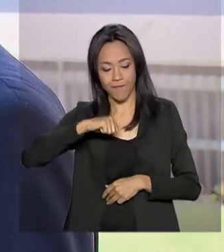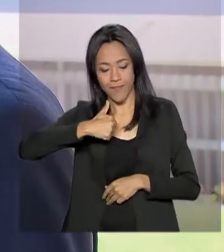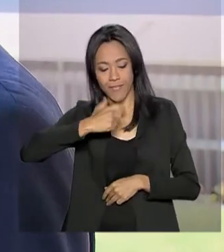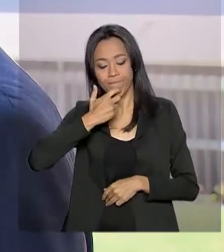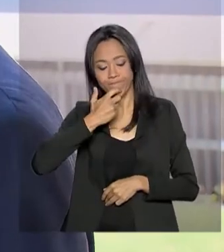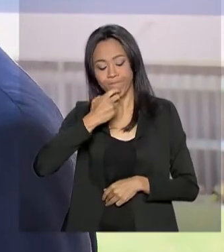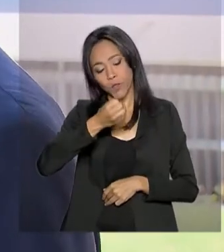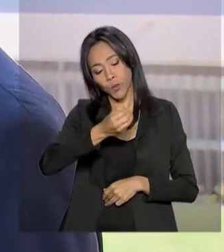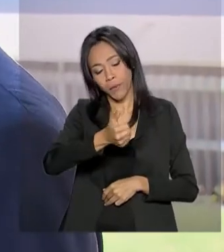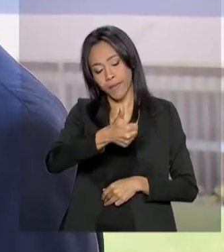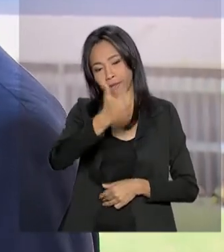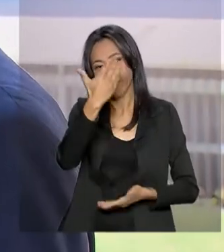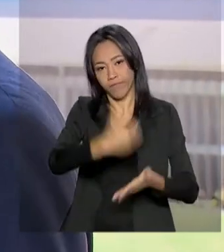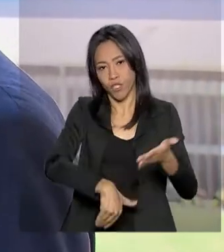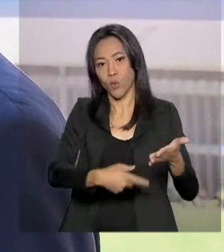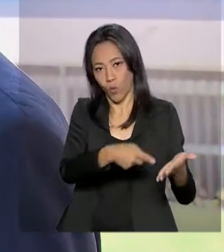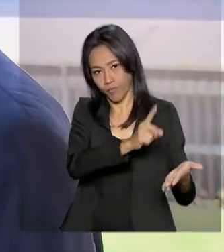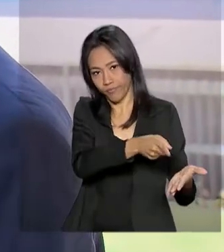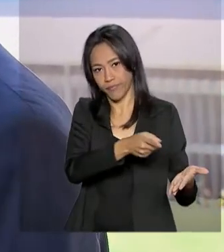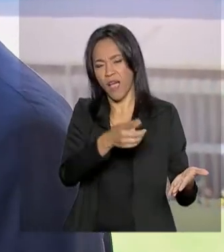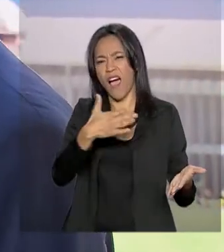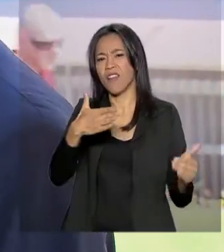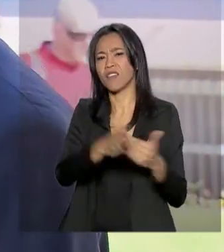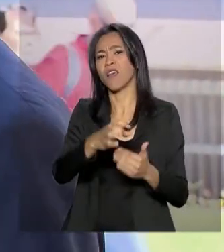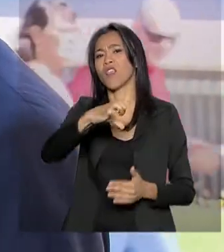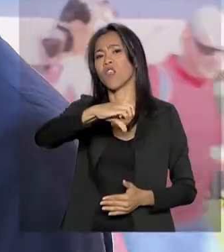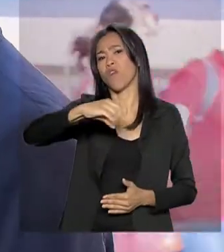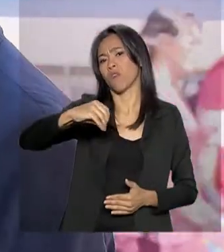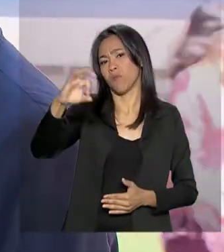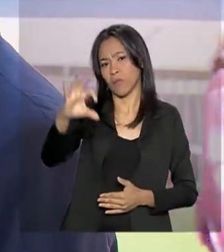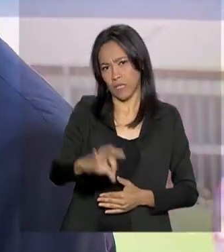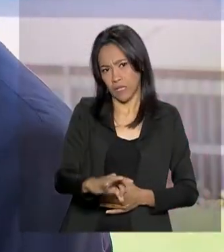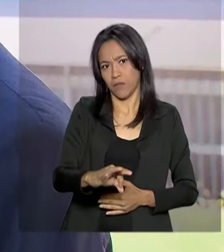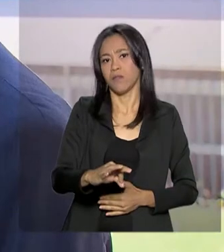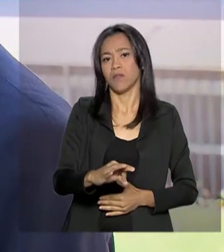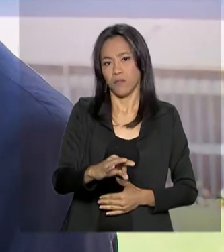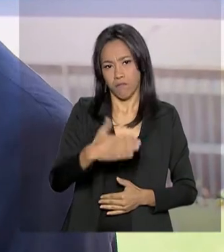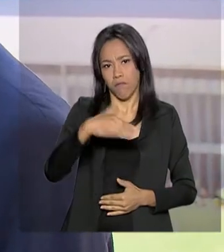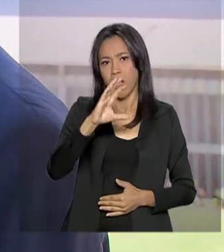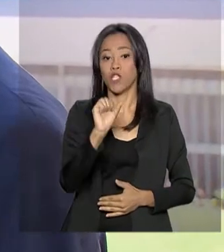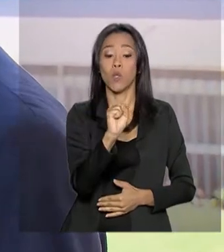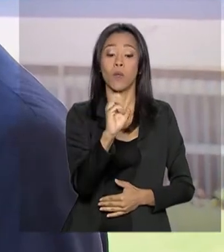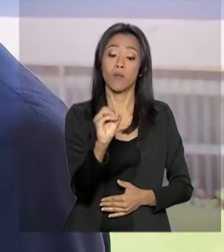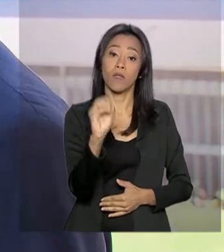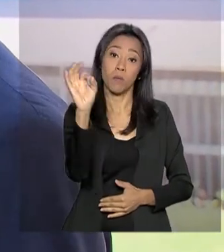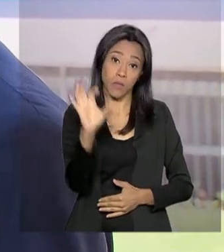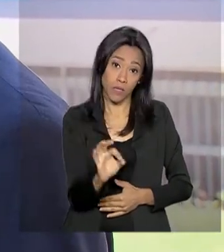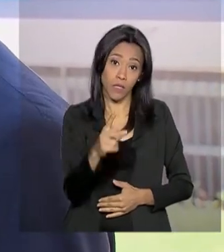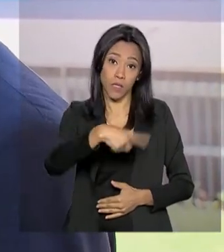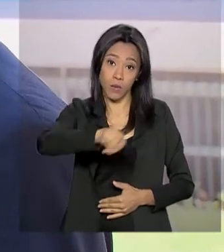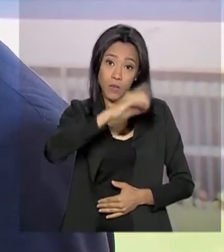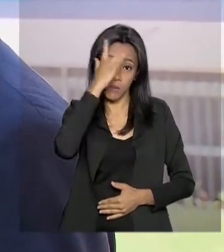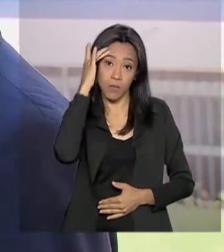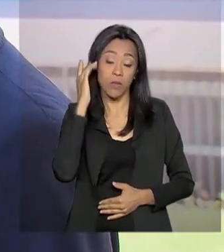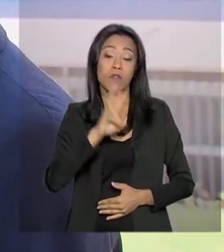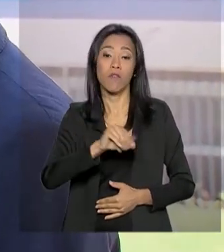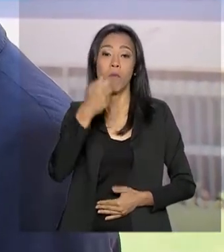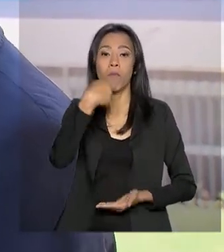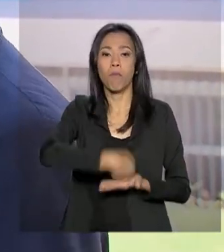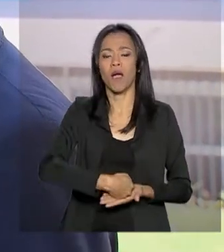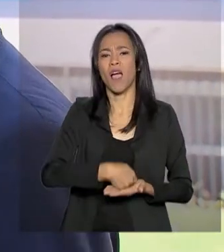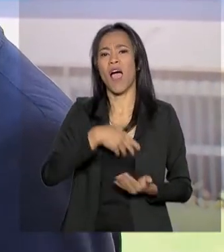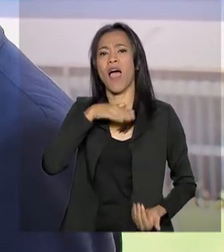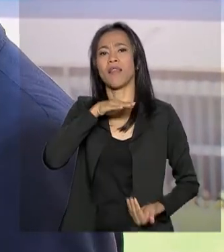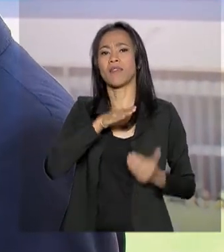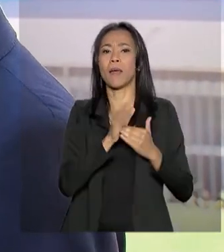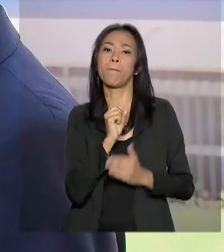atrativos e chega até 90% mais de 80% das pessoas físicas elas vão pagar algo em torno de